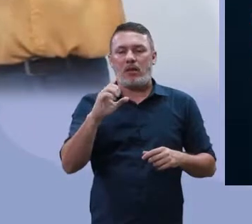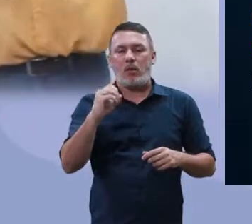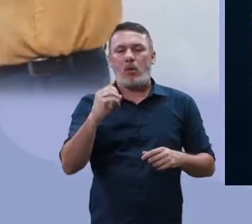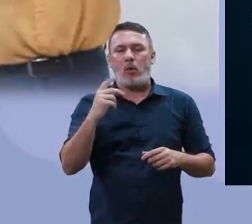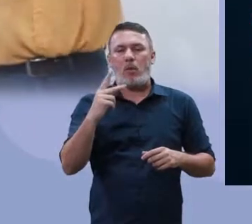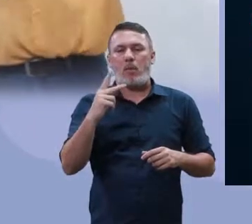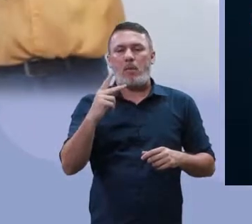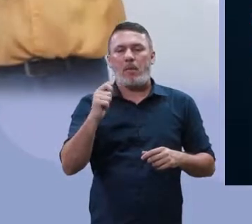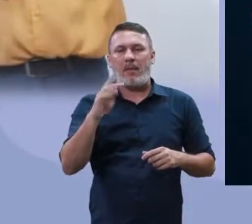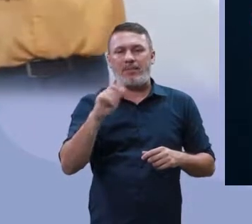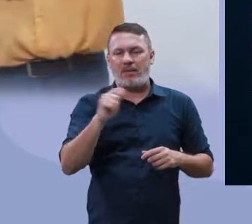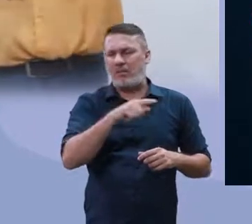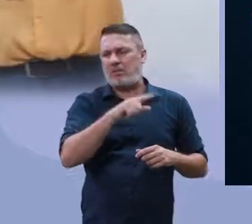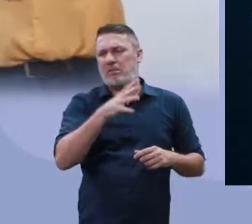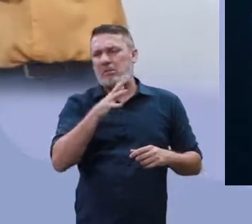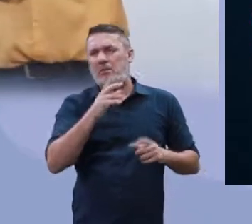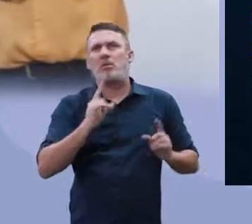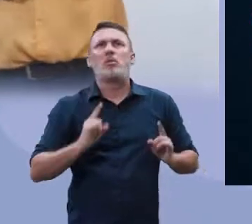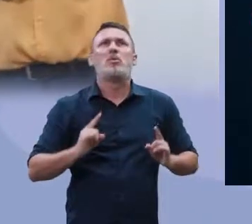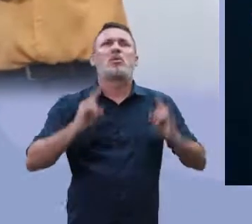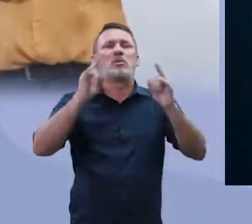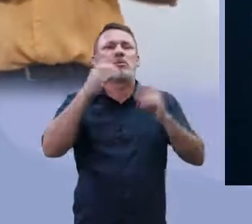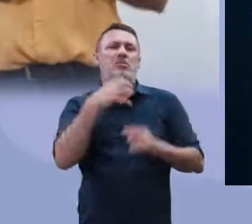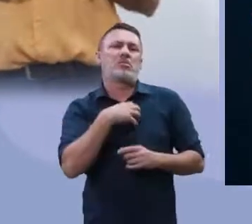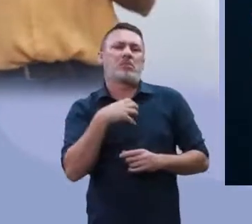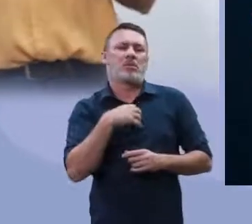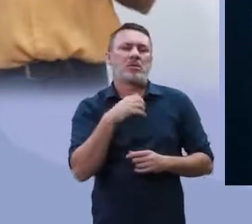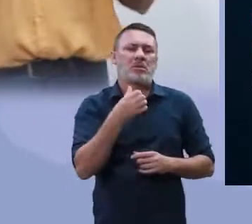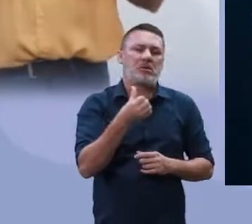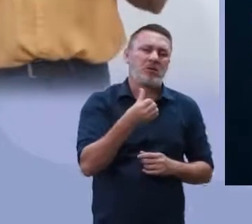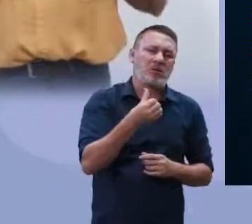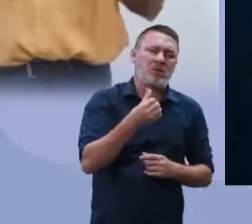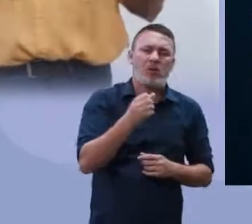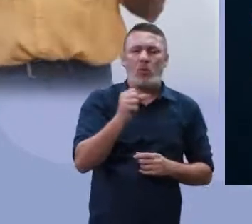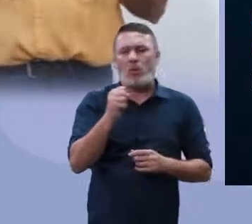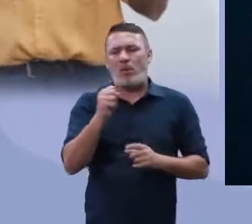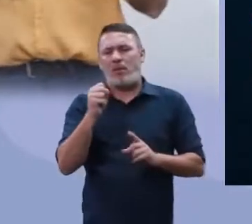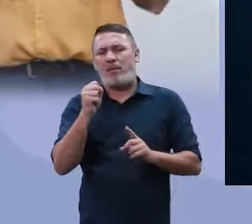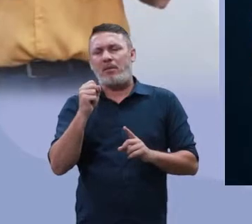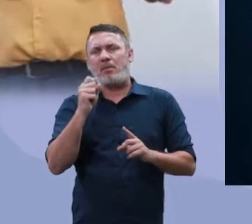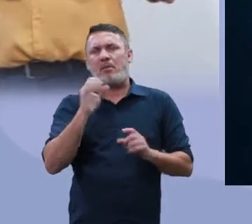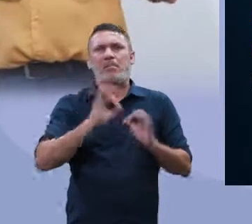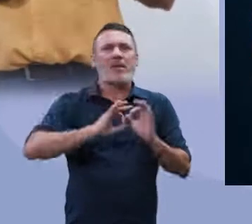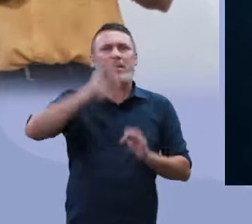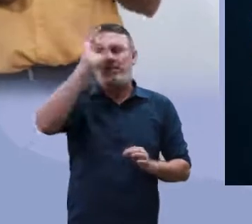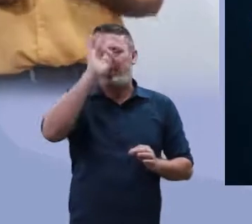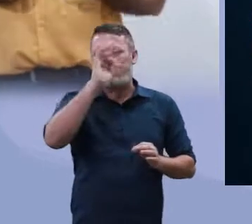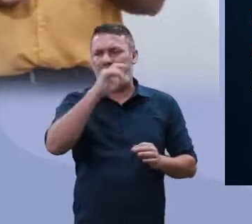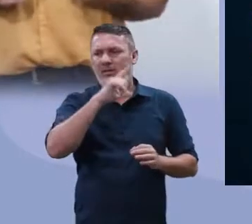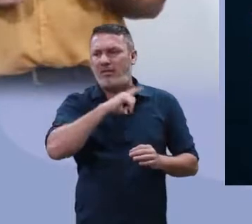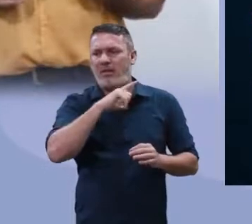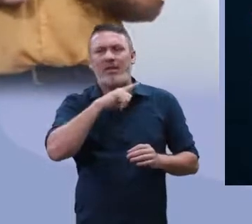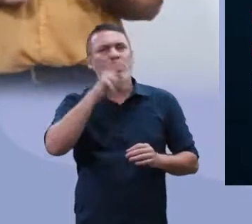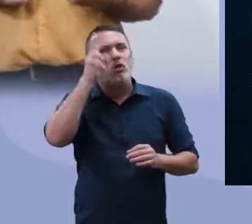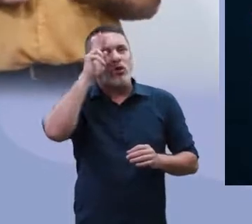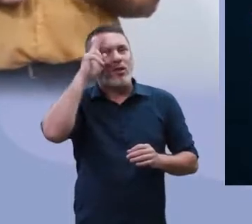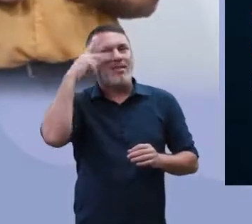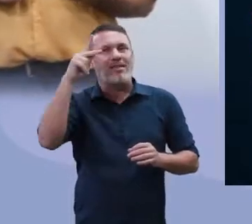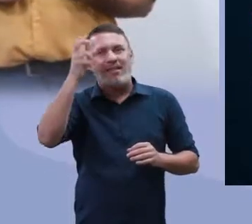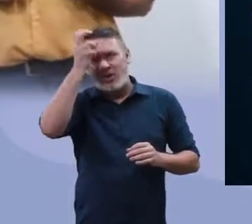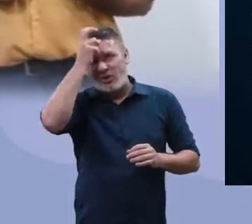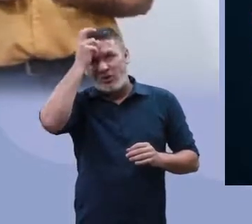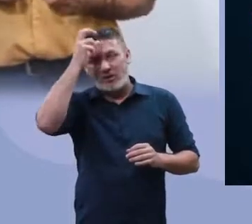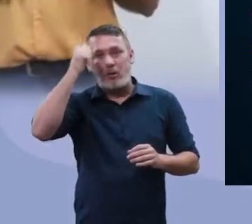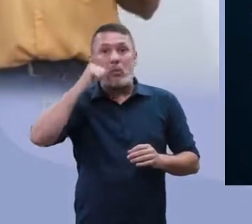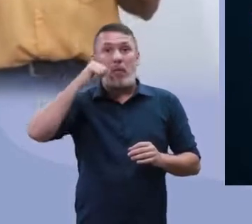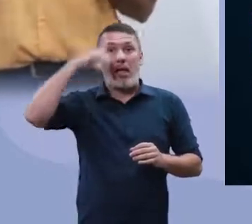né, de aproximadamente entre 6 a 8 metros de altura, foram aí entalhados hieroglifos contando a história da rainha